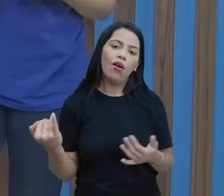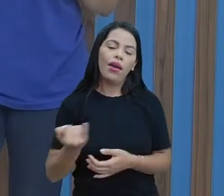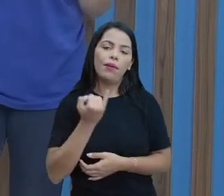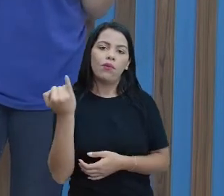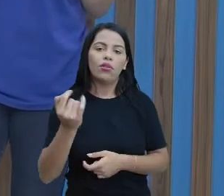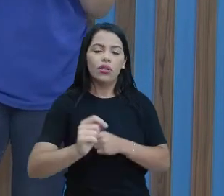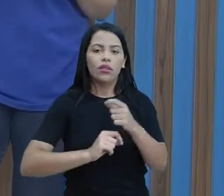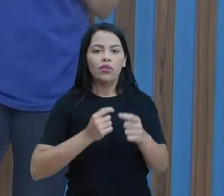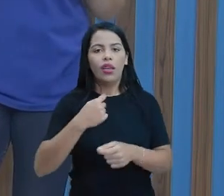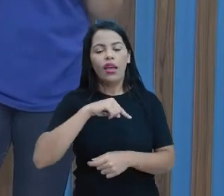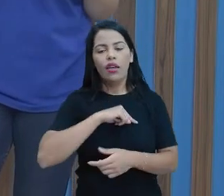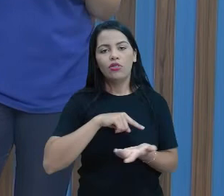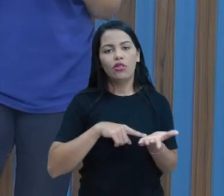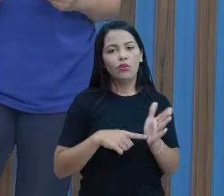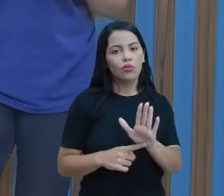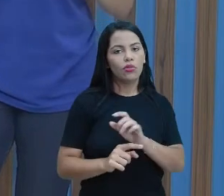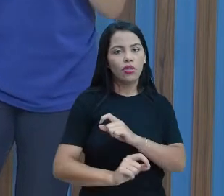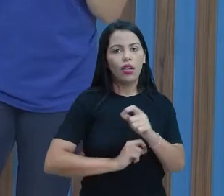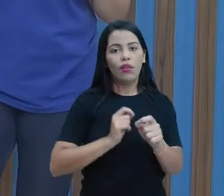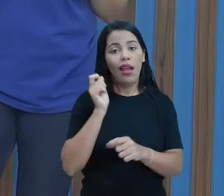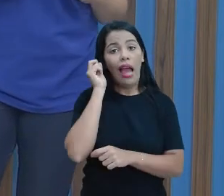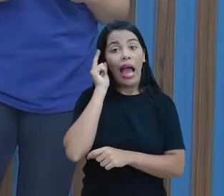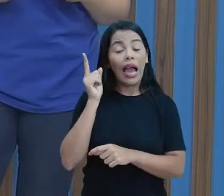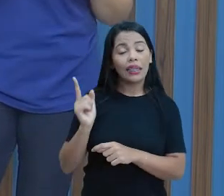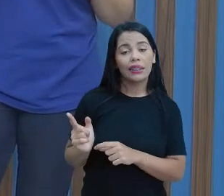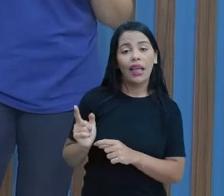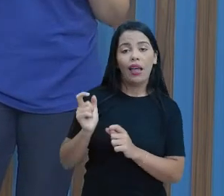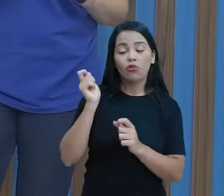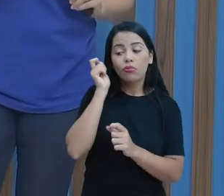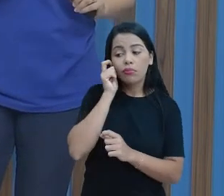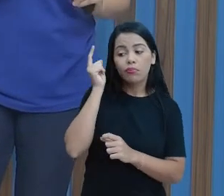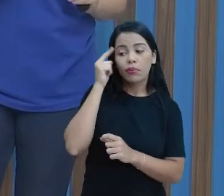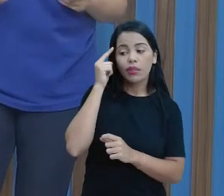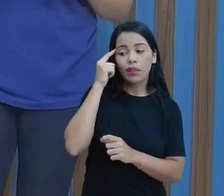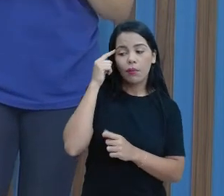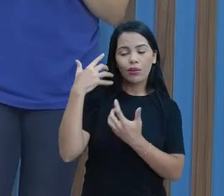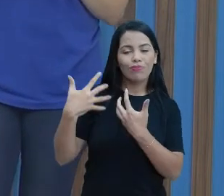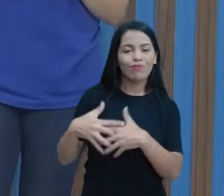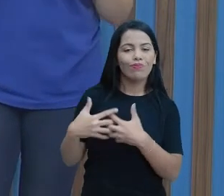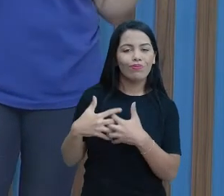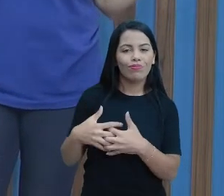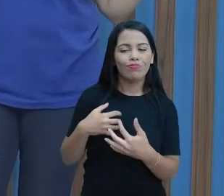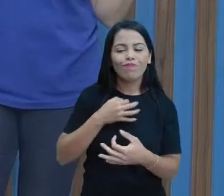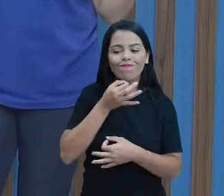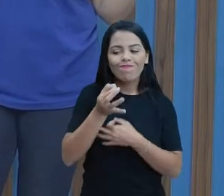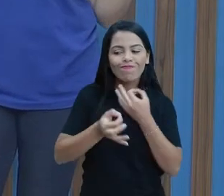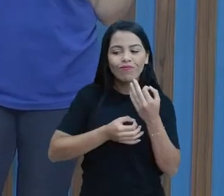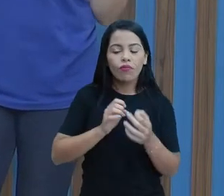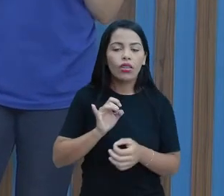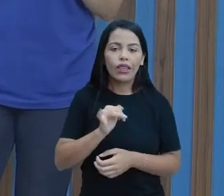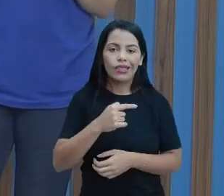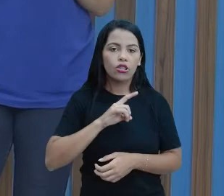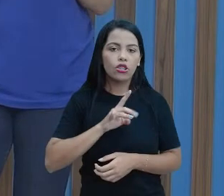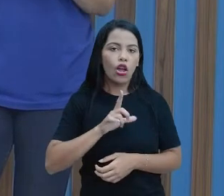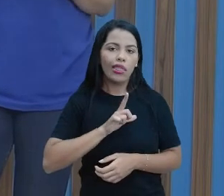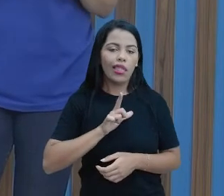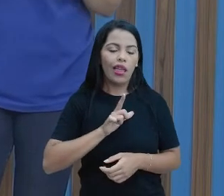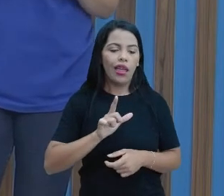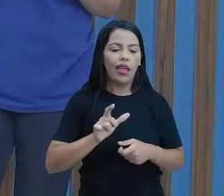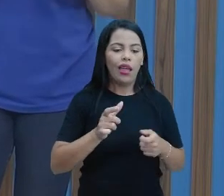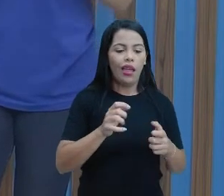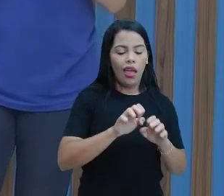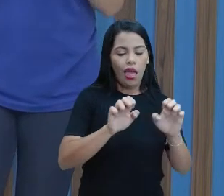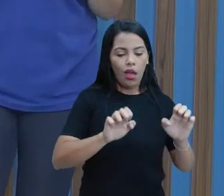importante colocar para vocês essa ideia do pensamento crítico do que a gente está fazendo. Se a gente só tivesse uma equação que relacionasse